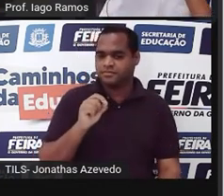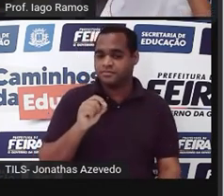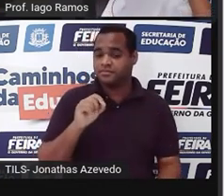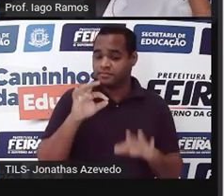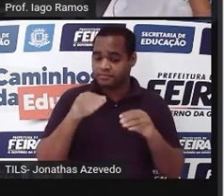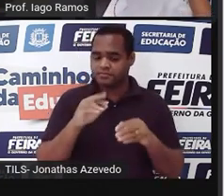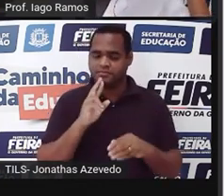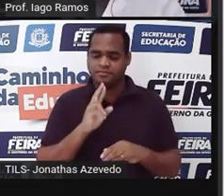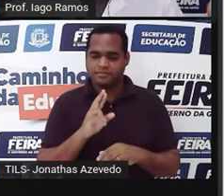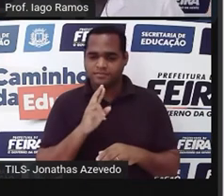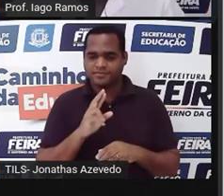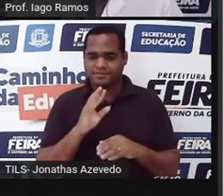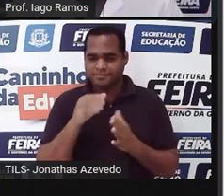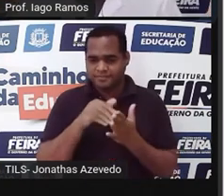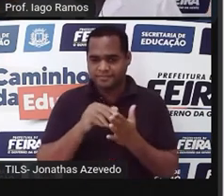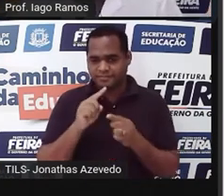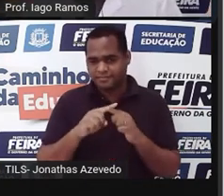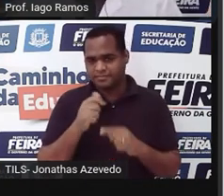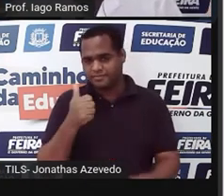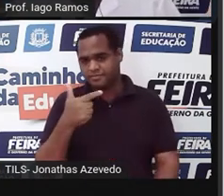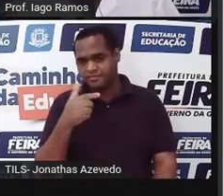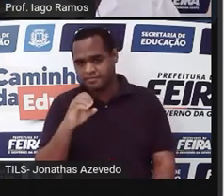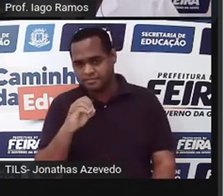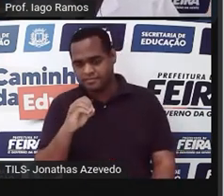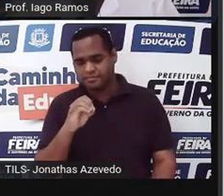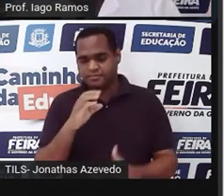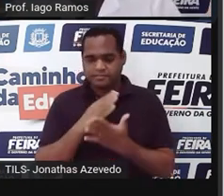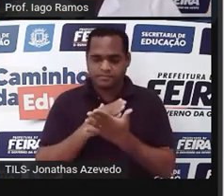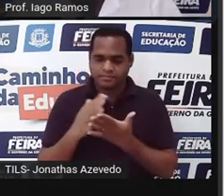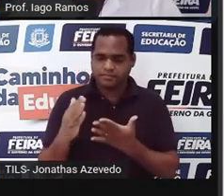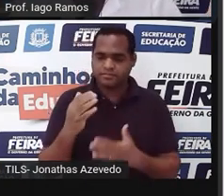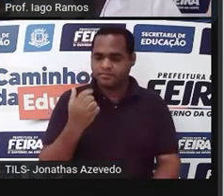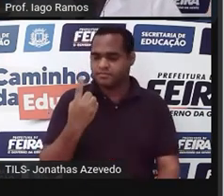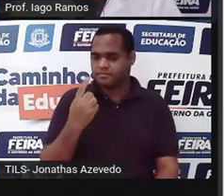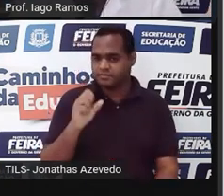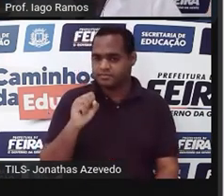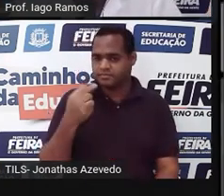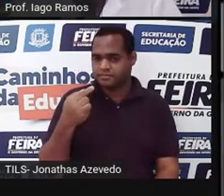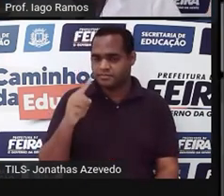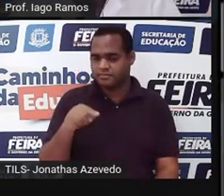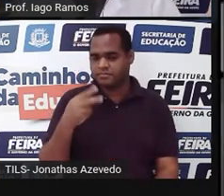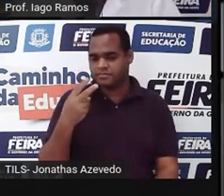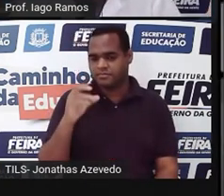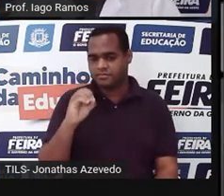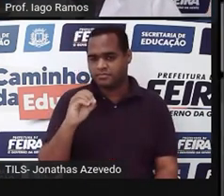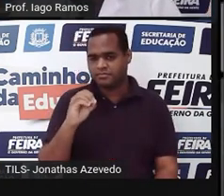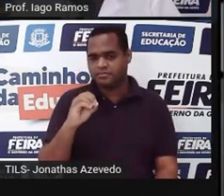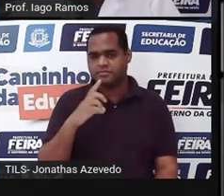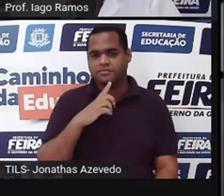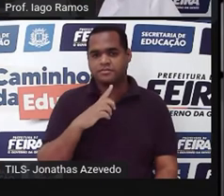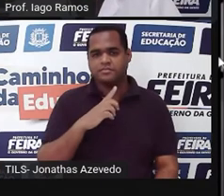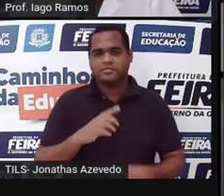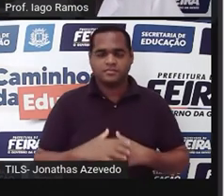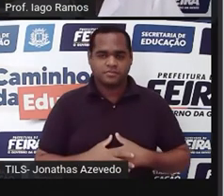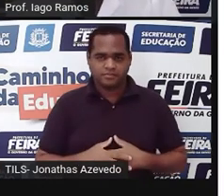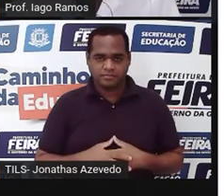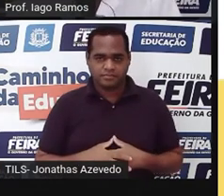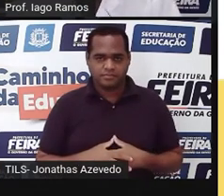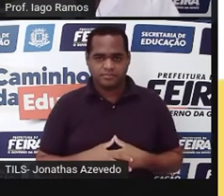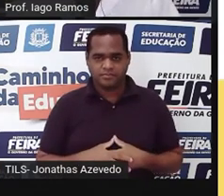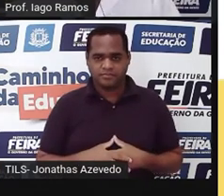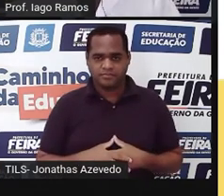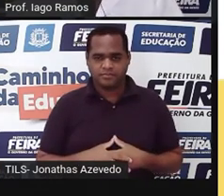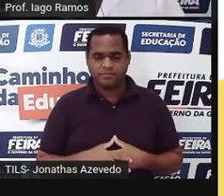o produto começa com preço de 120 acaba com o preço de 187 reais e vinte centavos ok é